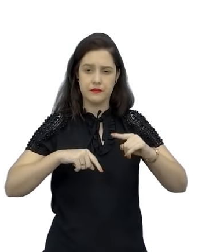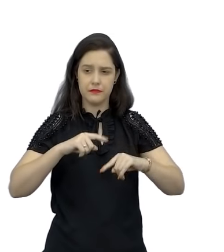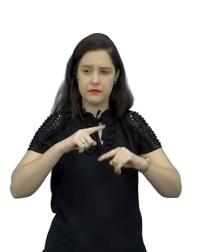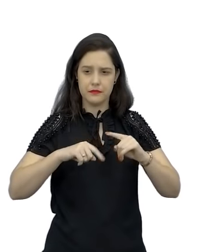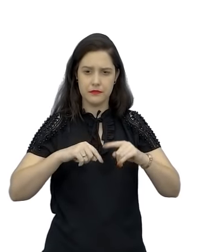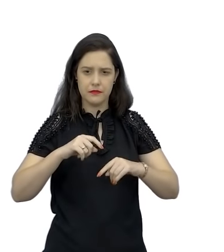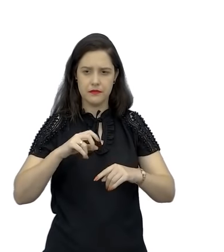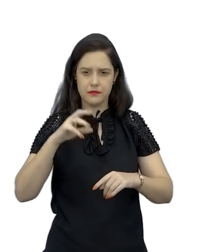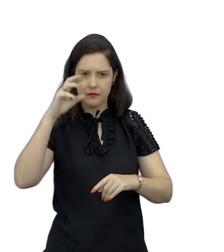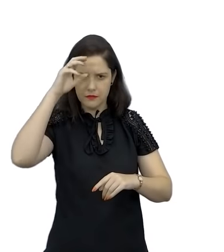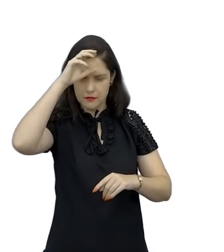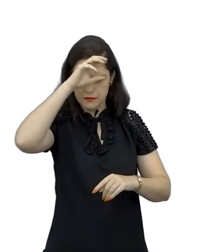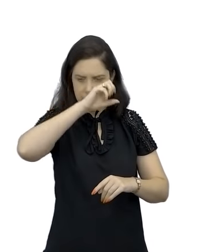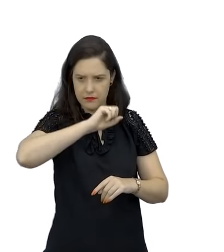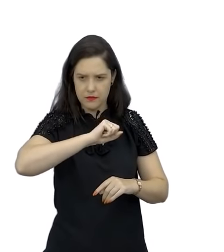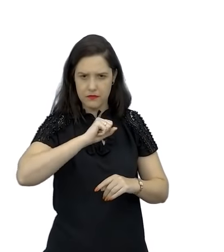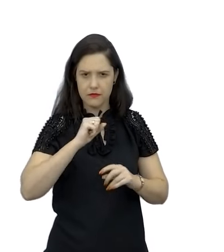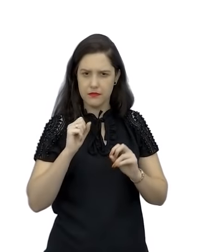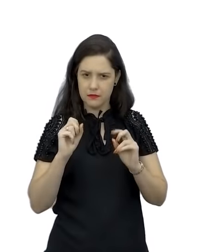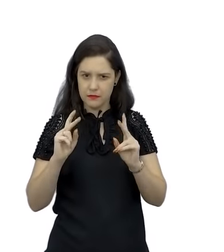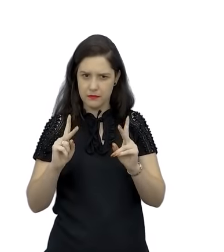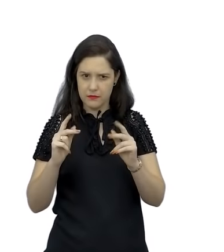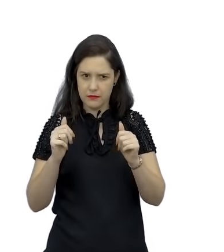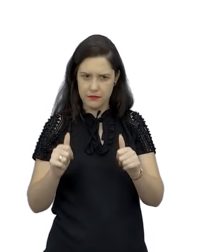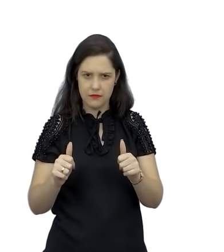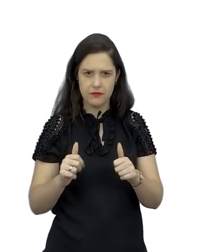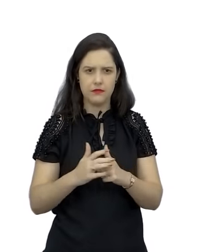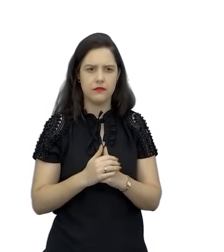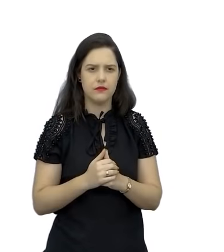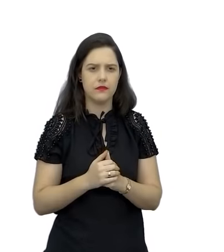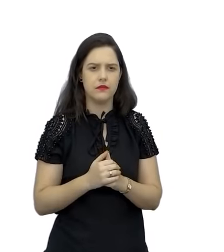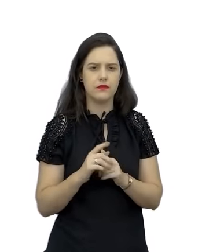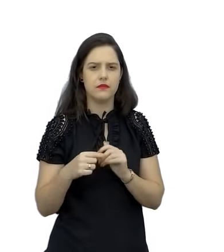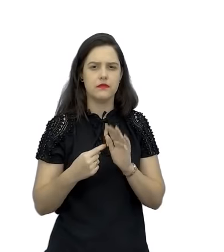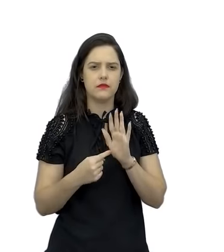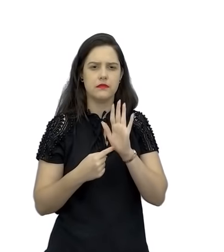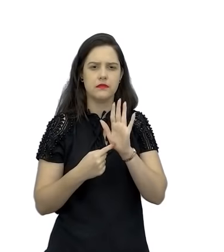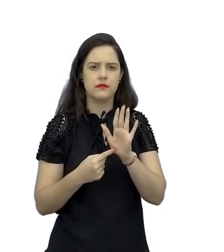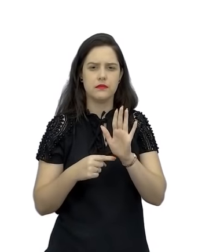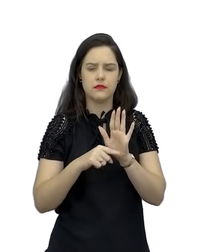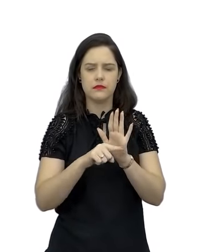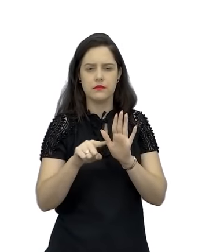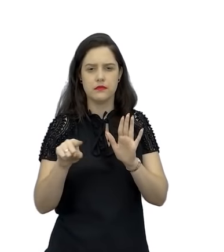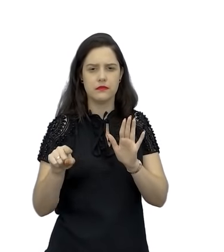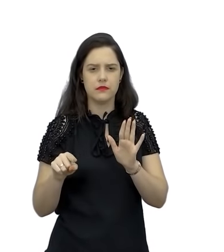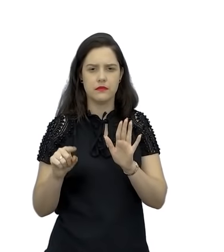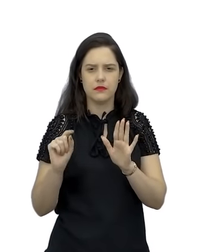Aprender Sempre, tá bom? A gente traz aqui para vocês